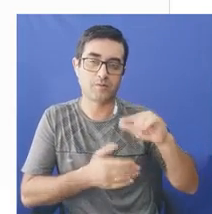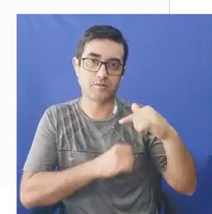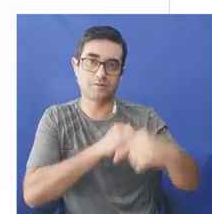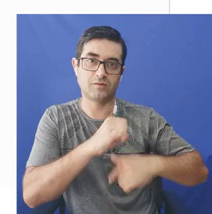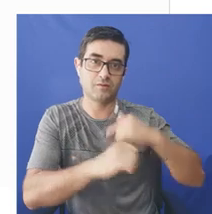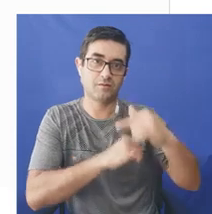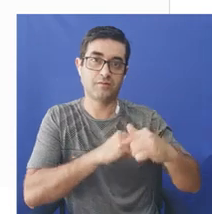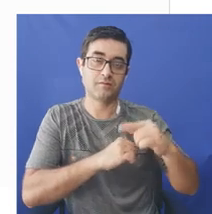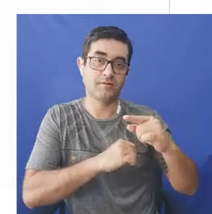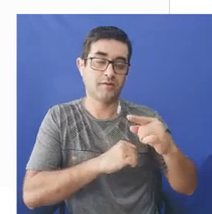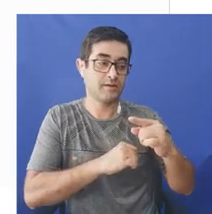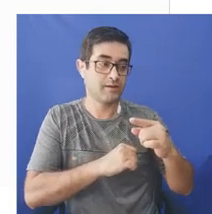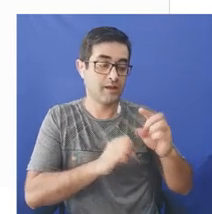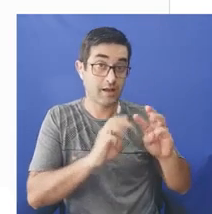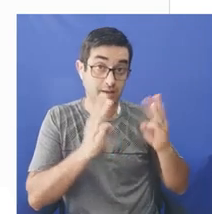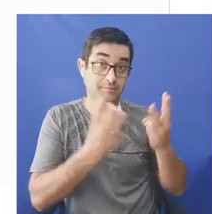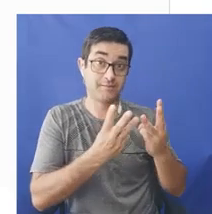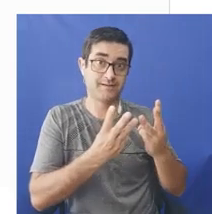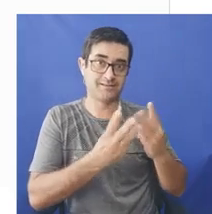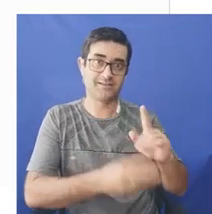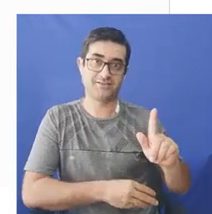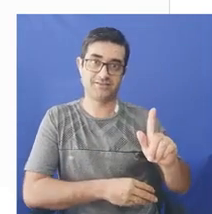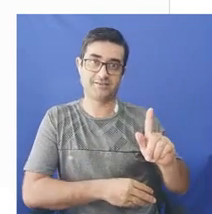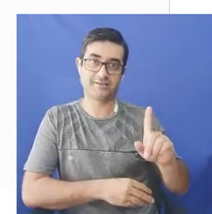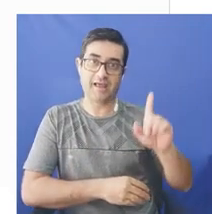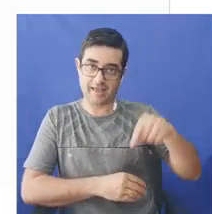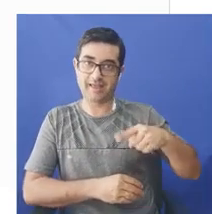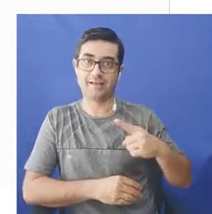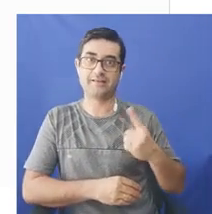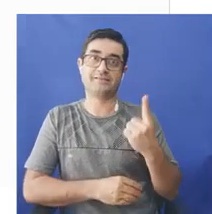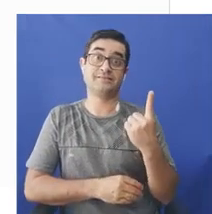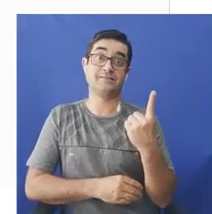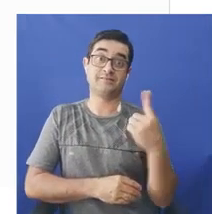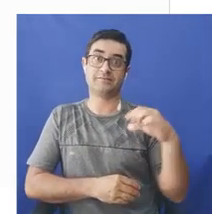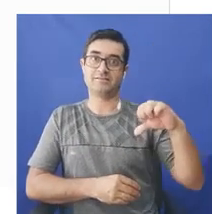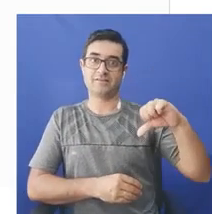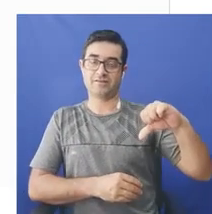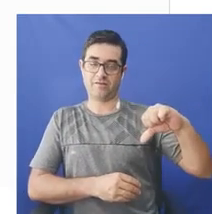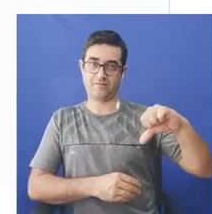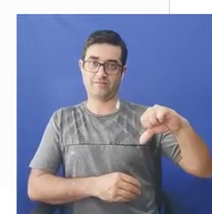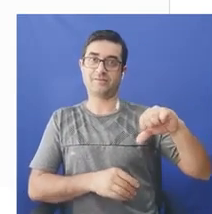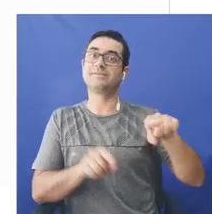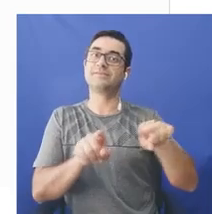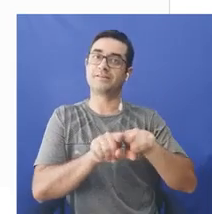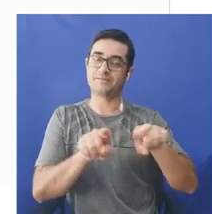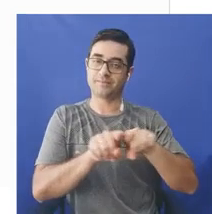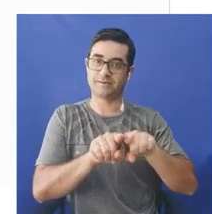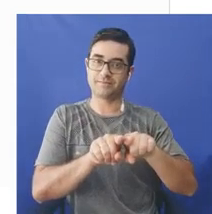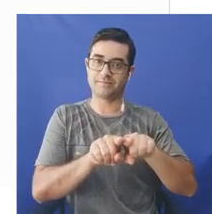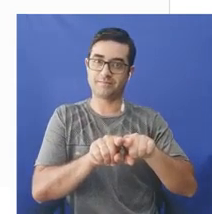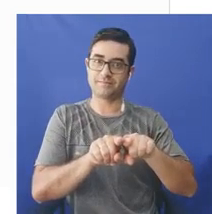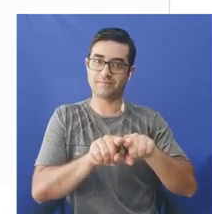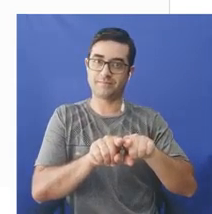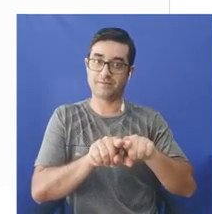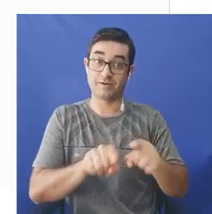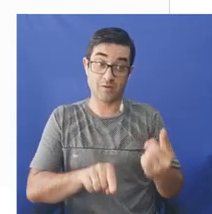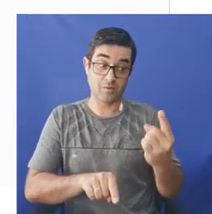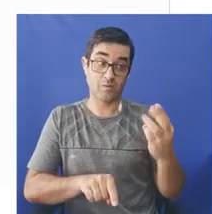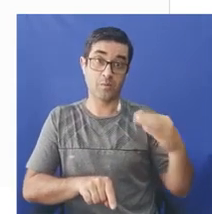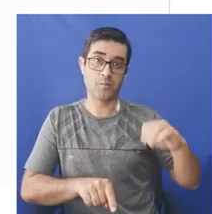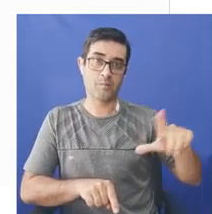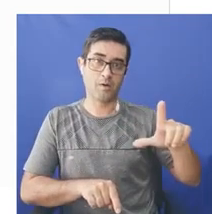a massa em gramas será 19 também. Mas agora eu tenho 1 mol. Só que eu não